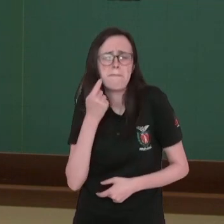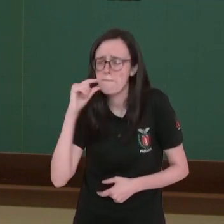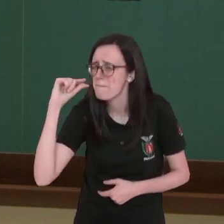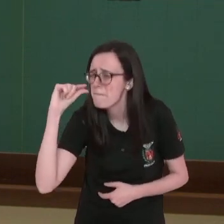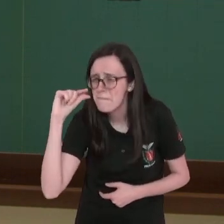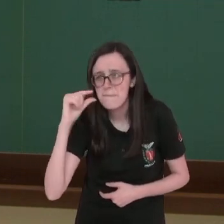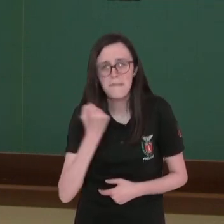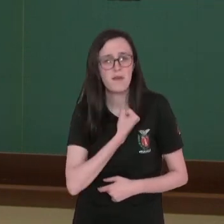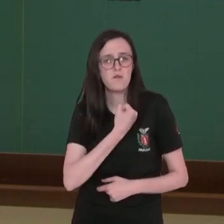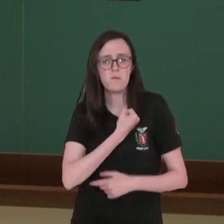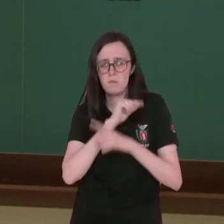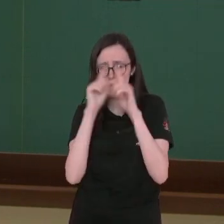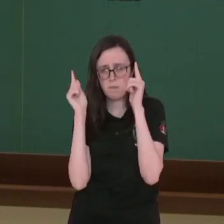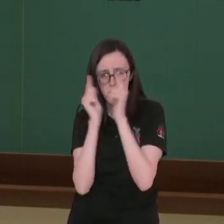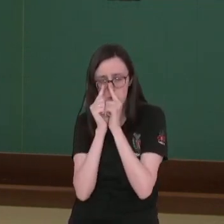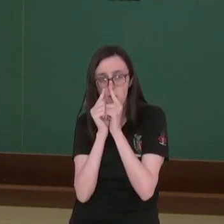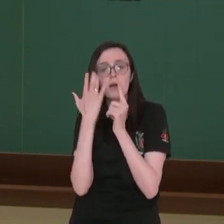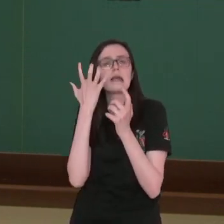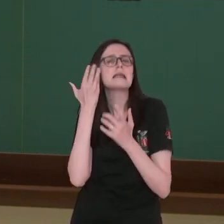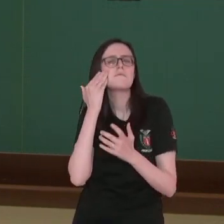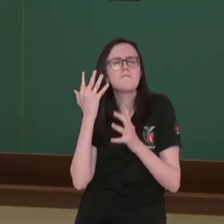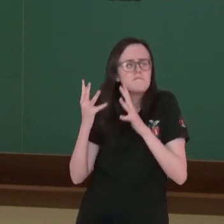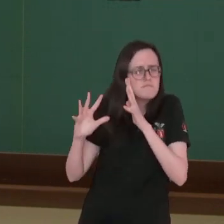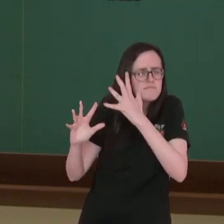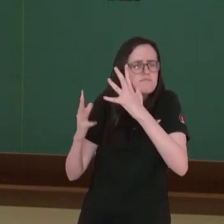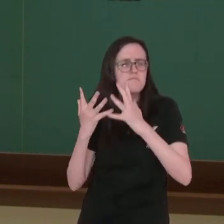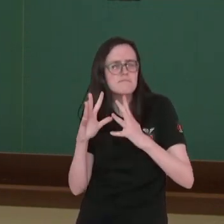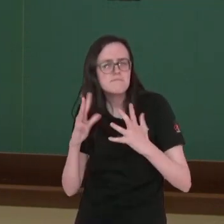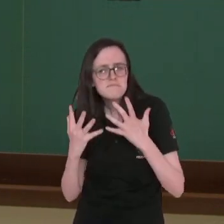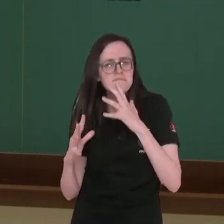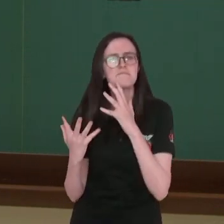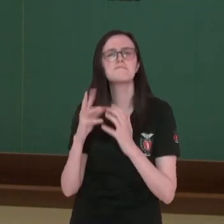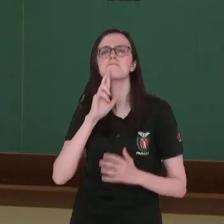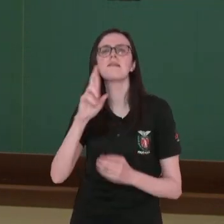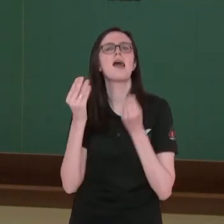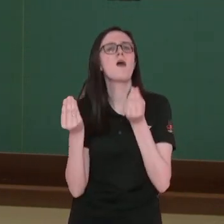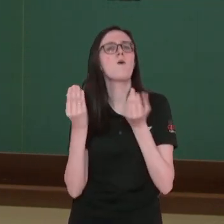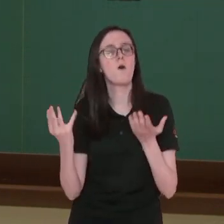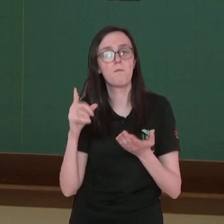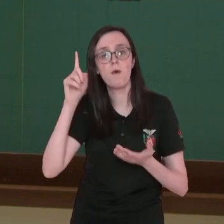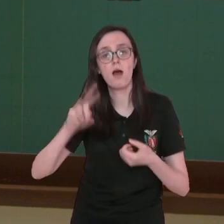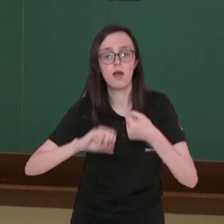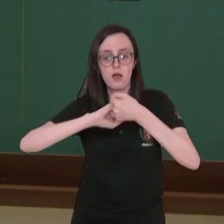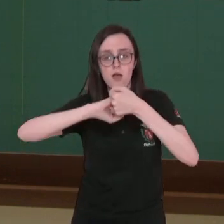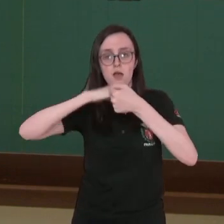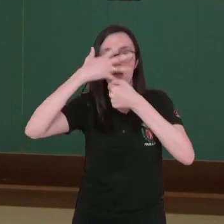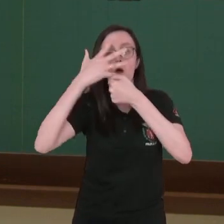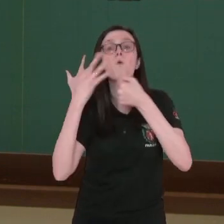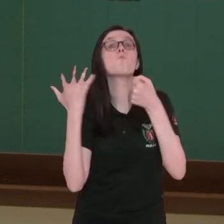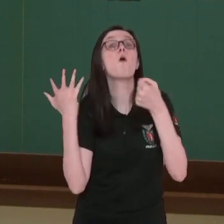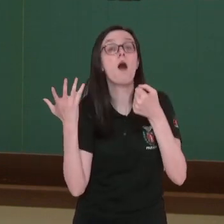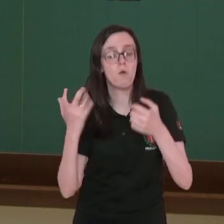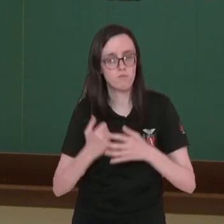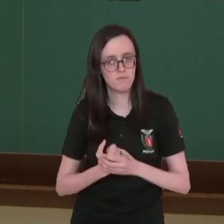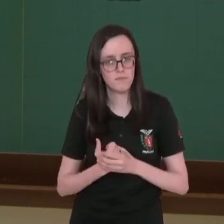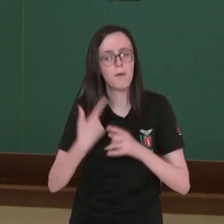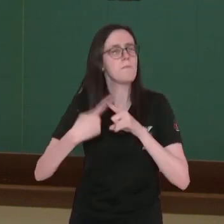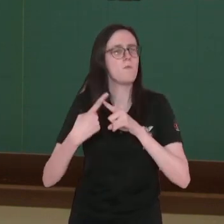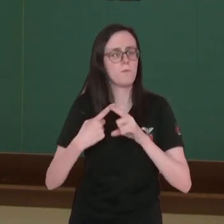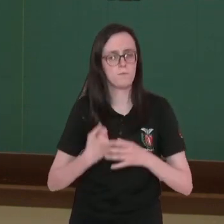quer saber a ordem de grandeza. Para você achar a ordem de grandeza, você tem que ver em que potência que ele está. Porque assim,